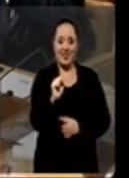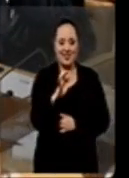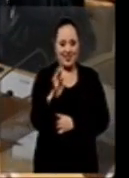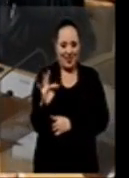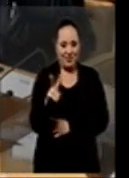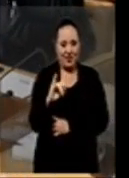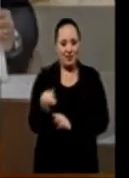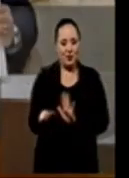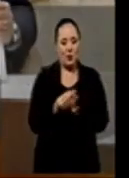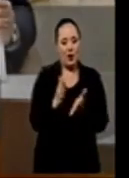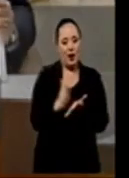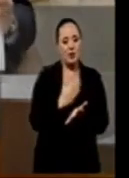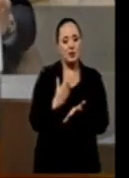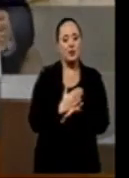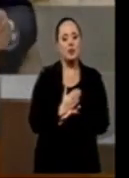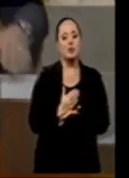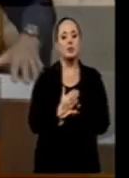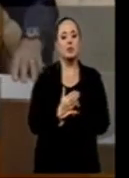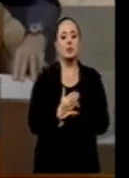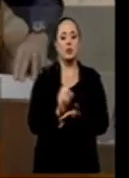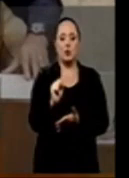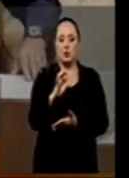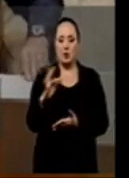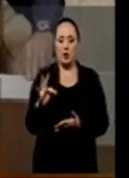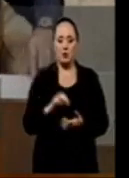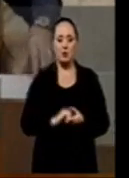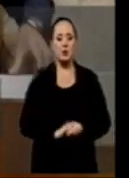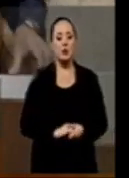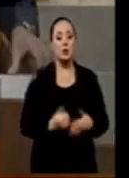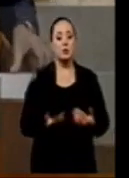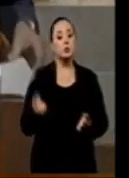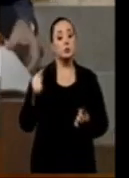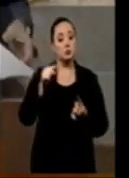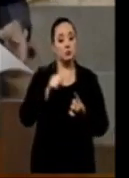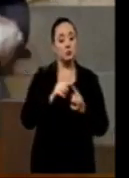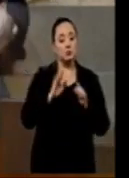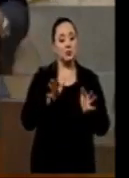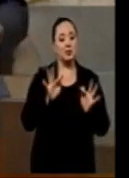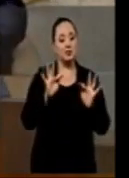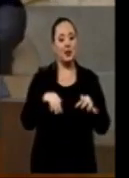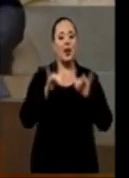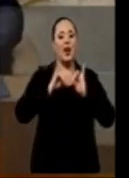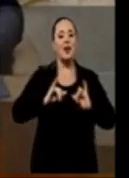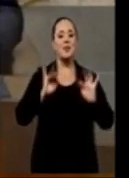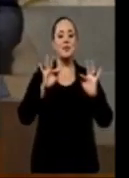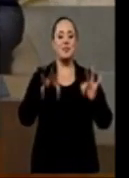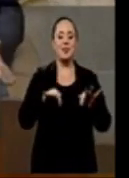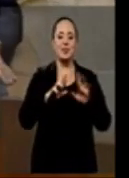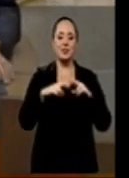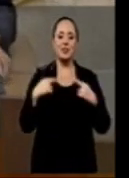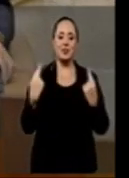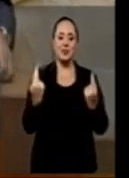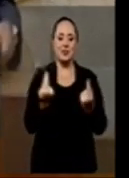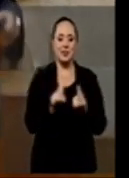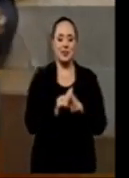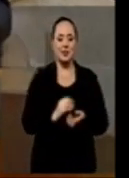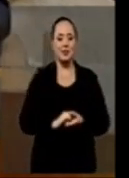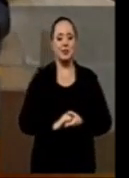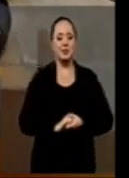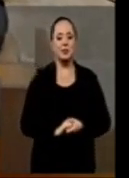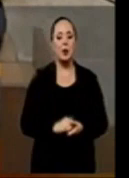os anais do tribunal cumpriu a sua finalidade declaro encerrada esta sessão